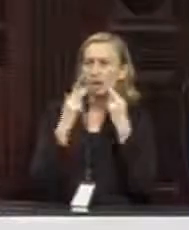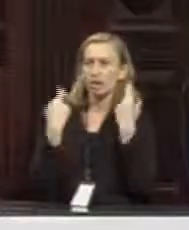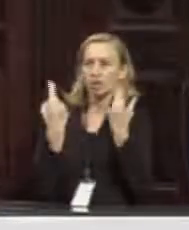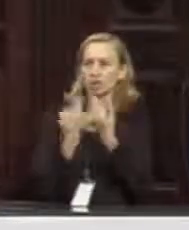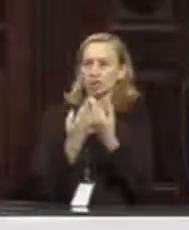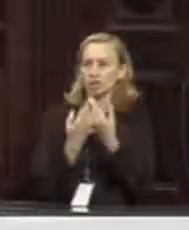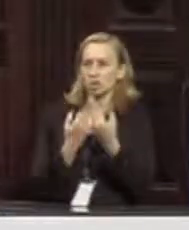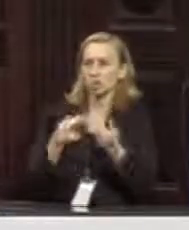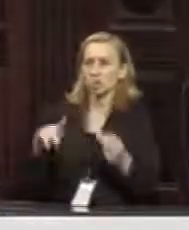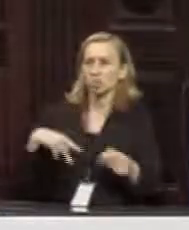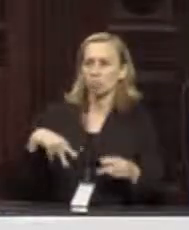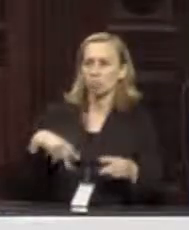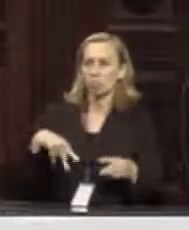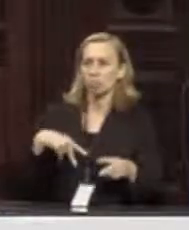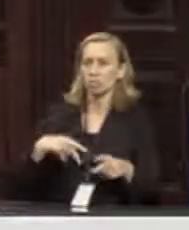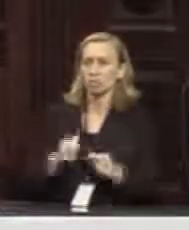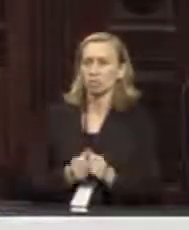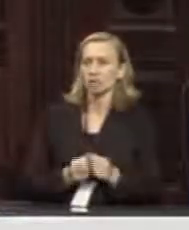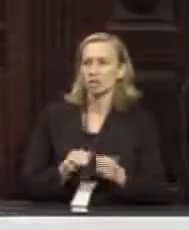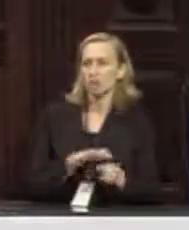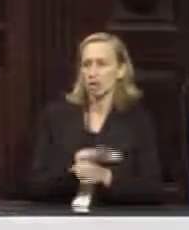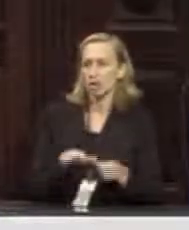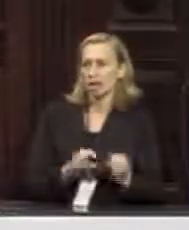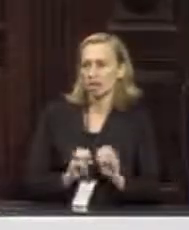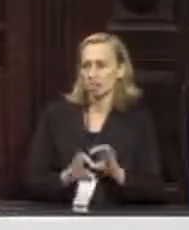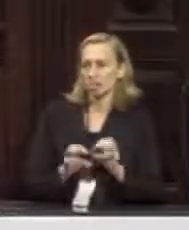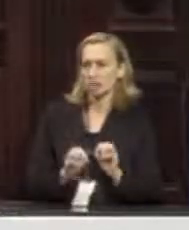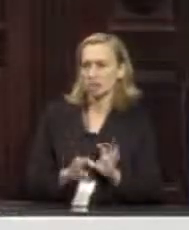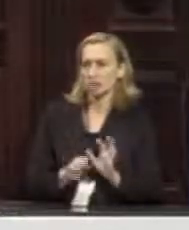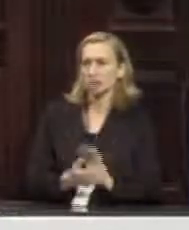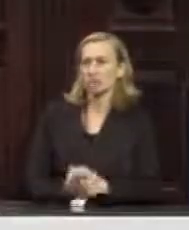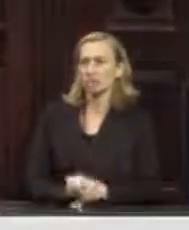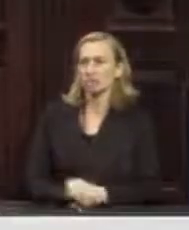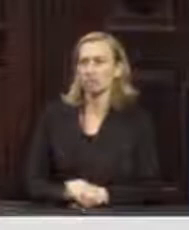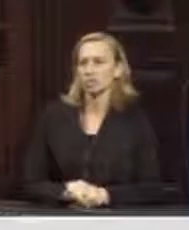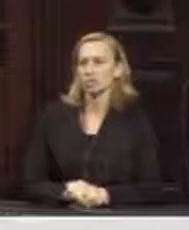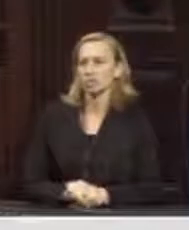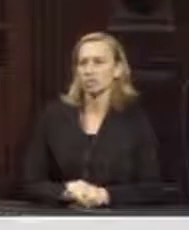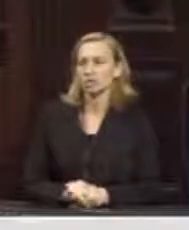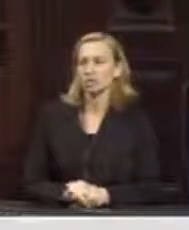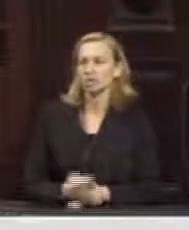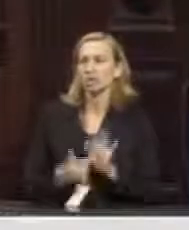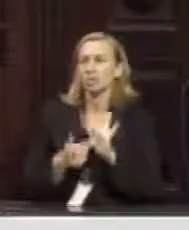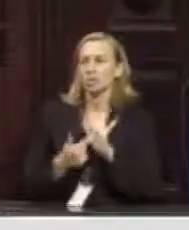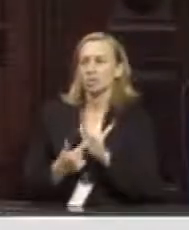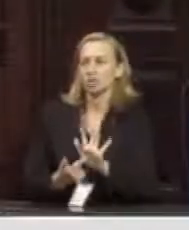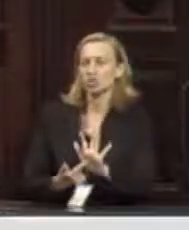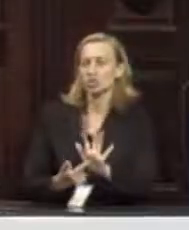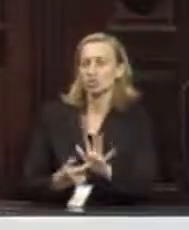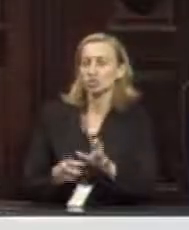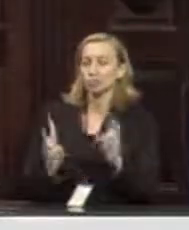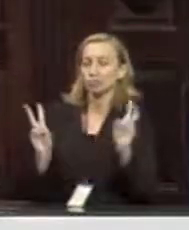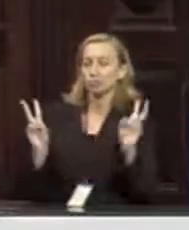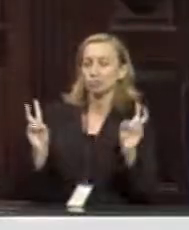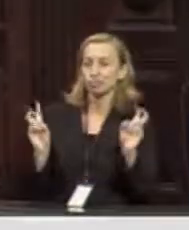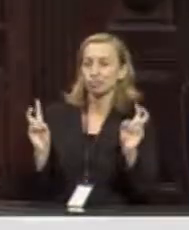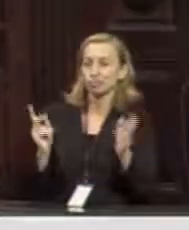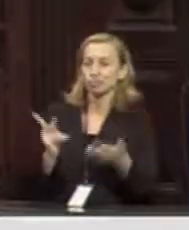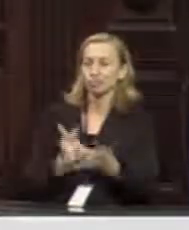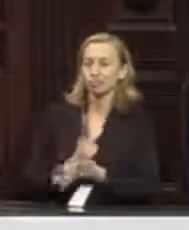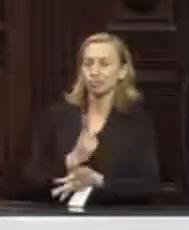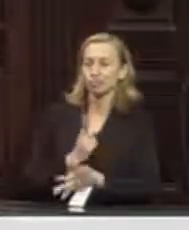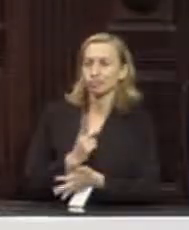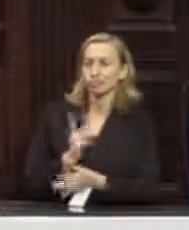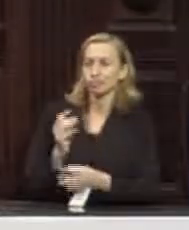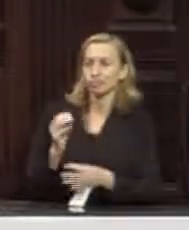da Comissão Permanente de Educação, tratando da situação em que se encontra as